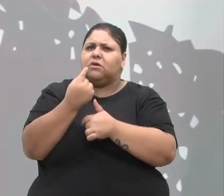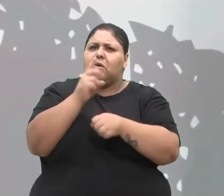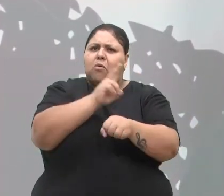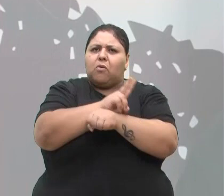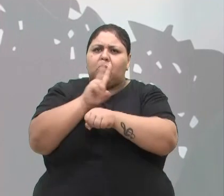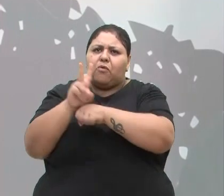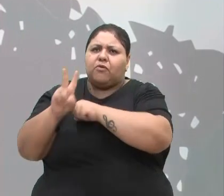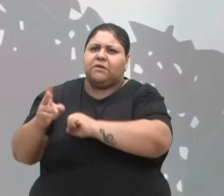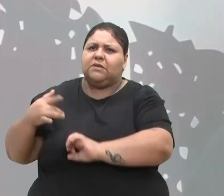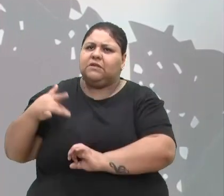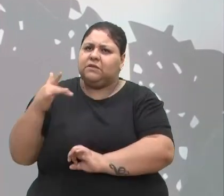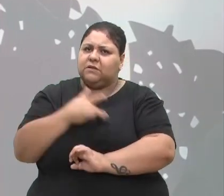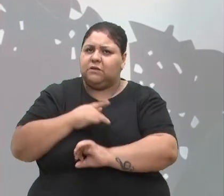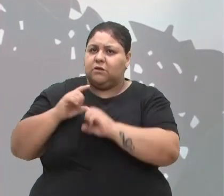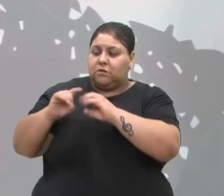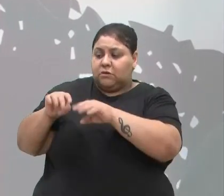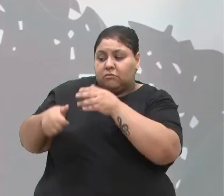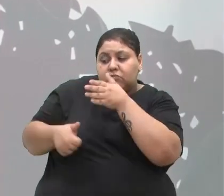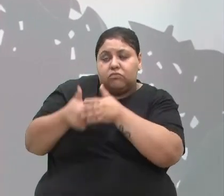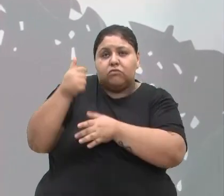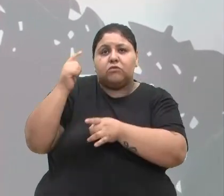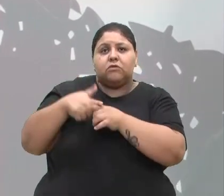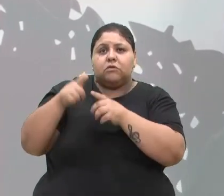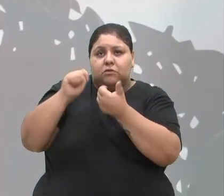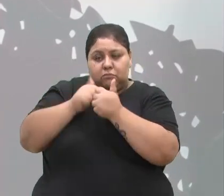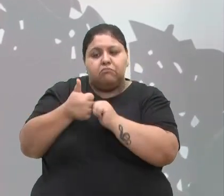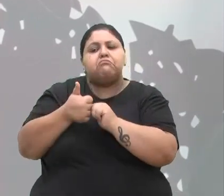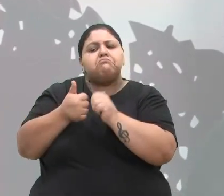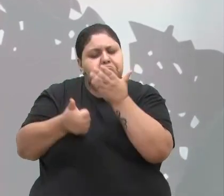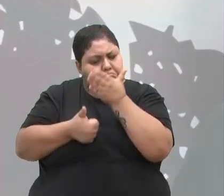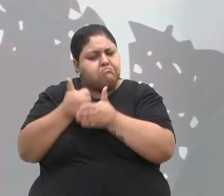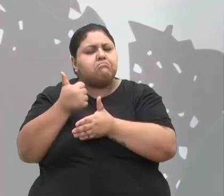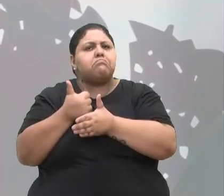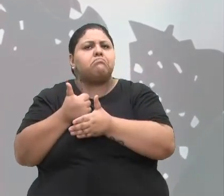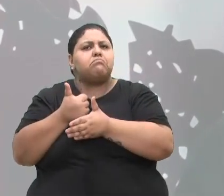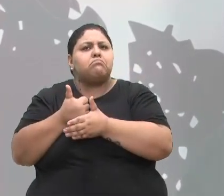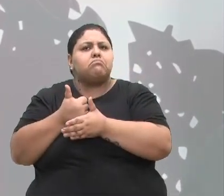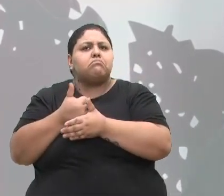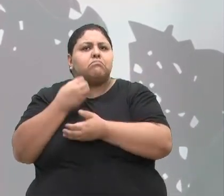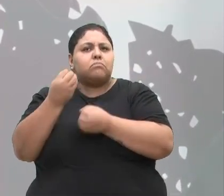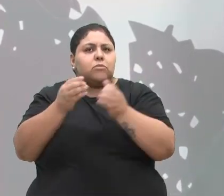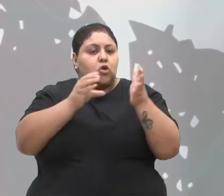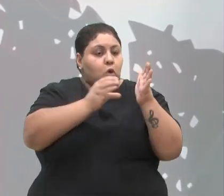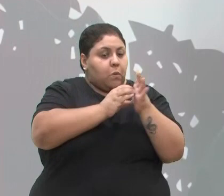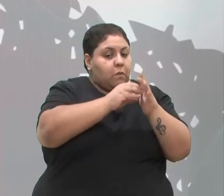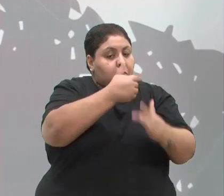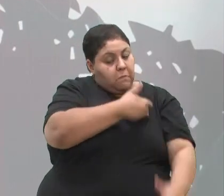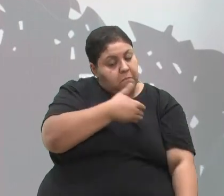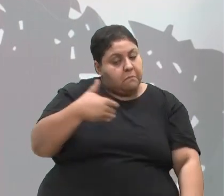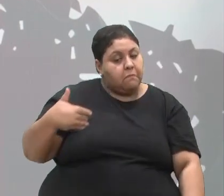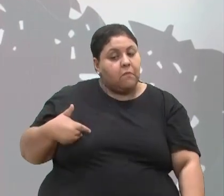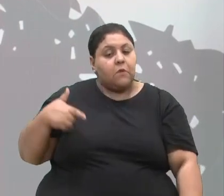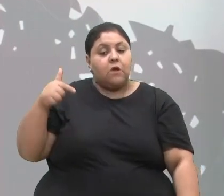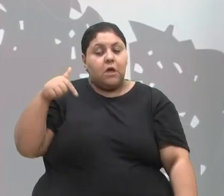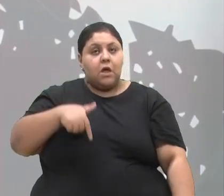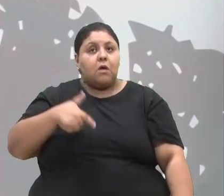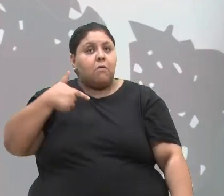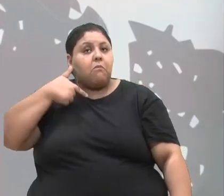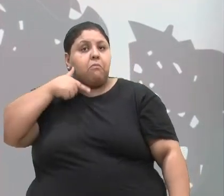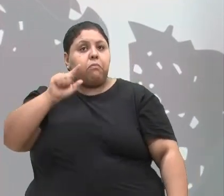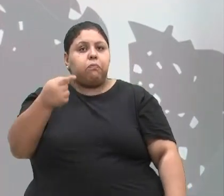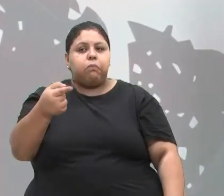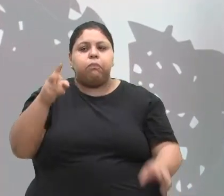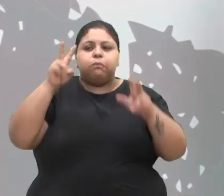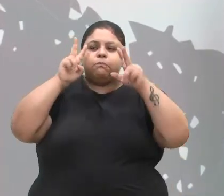nós já vamos ter uma educação melhor, porque o esporte propicia isso. E como servidor público, então, eu consigo ter uma